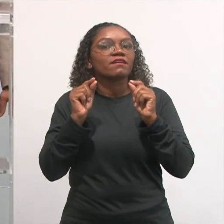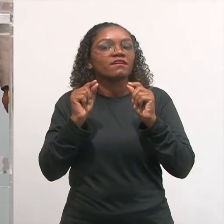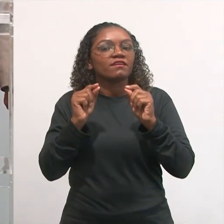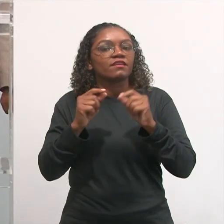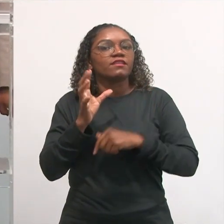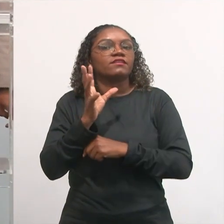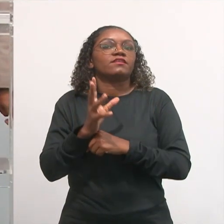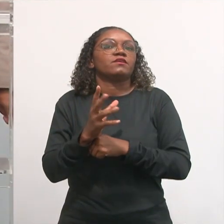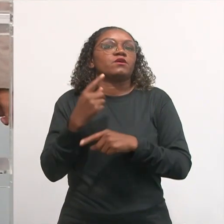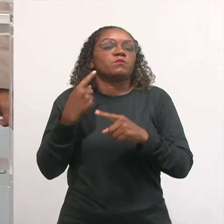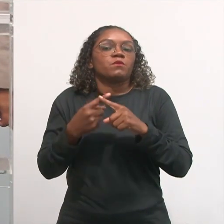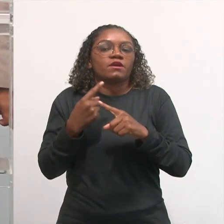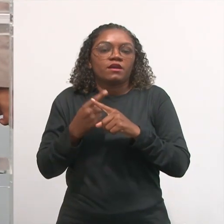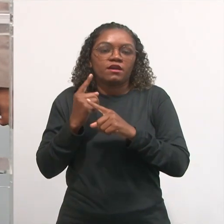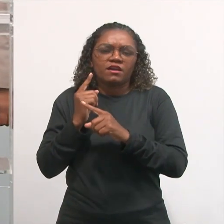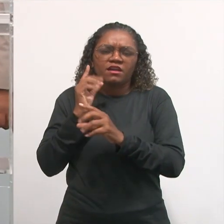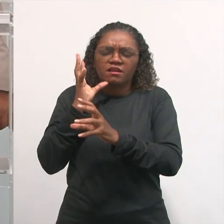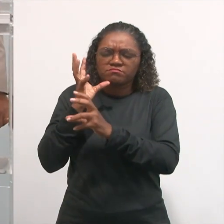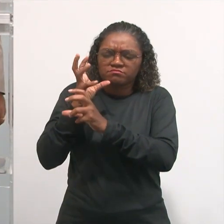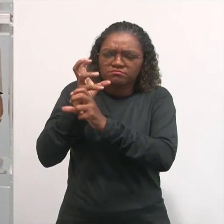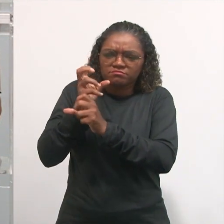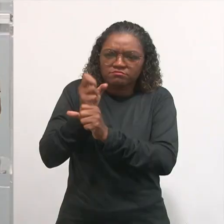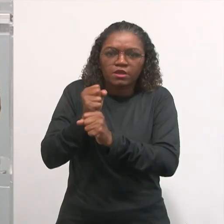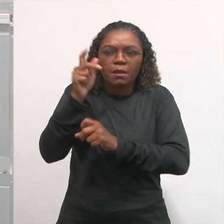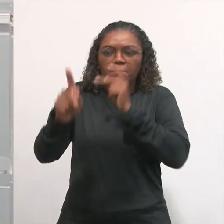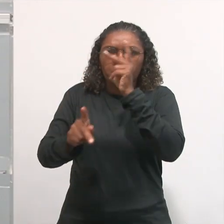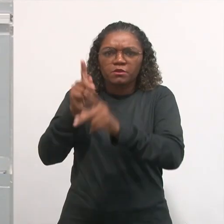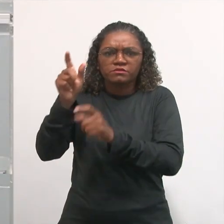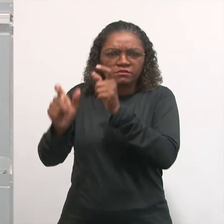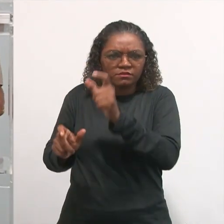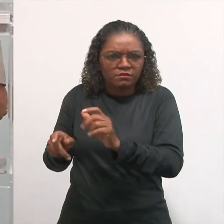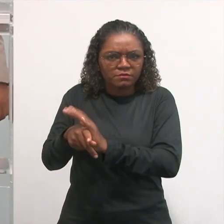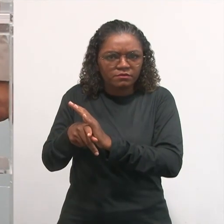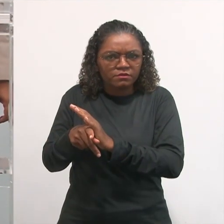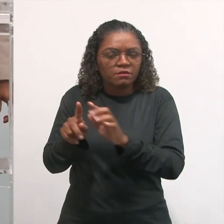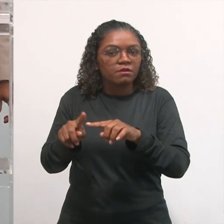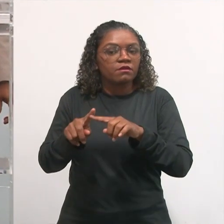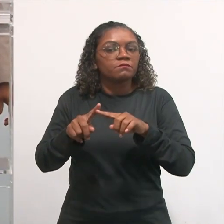levantar e coletar toda a população de um estudo. Já que é muito